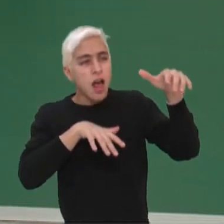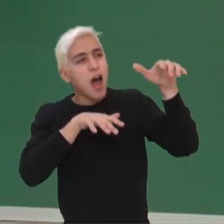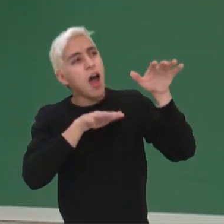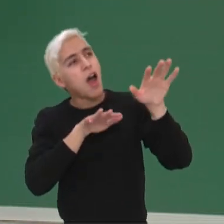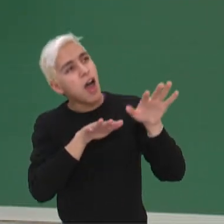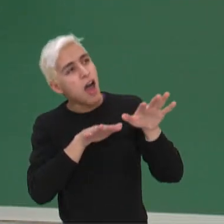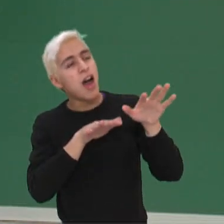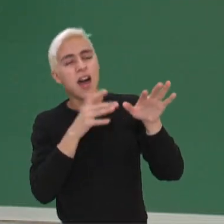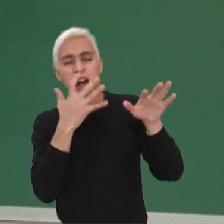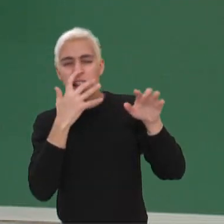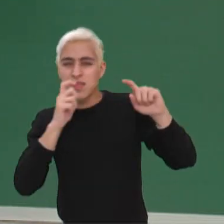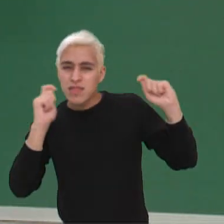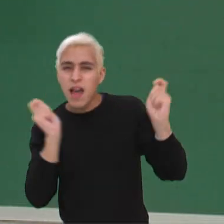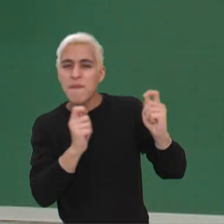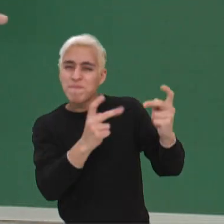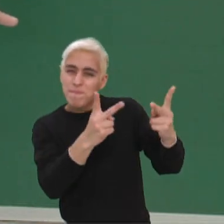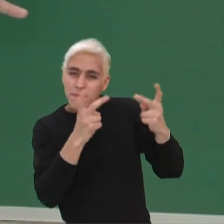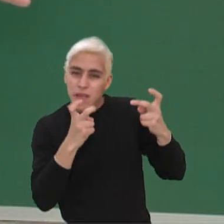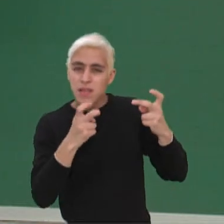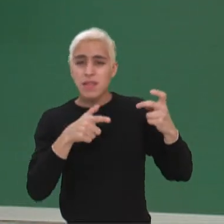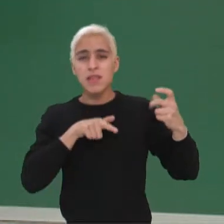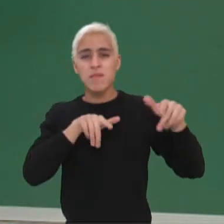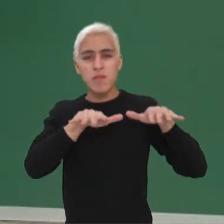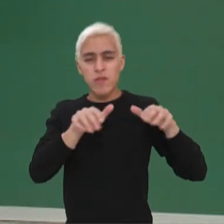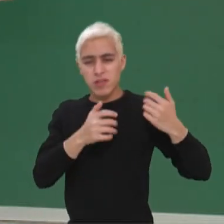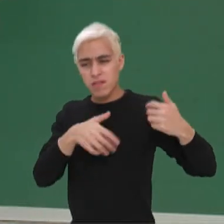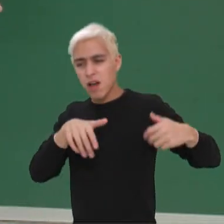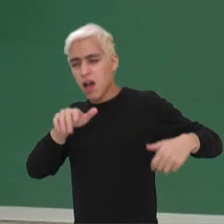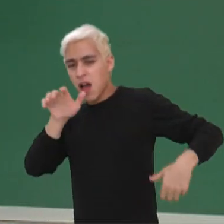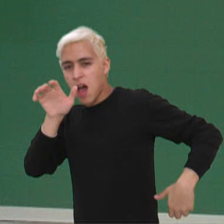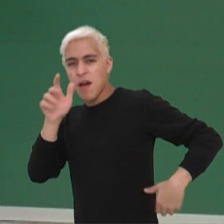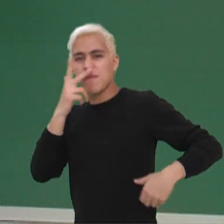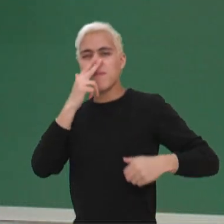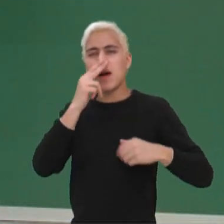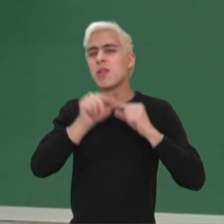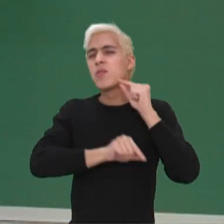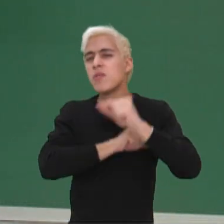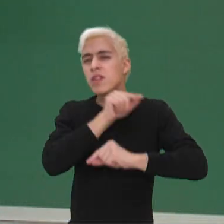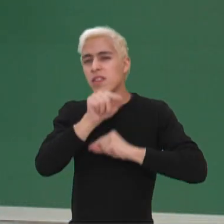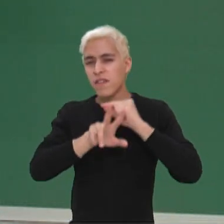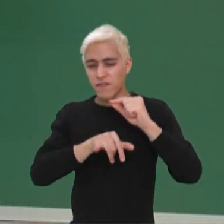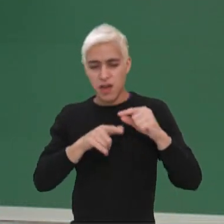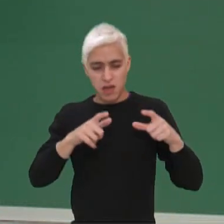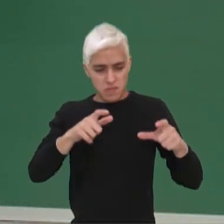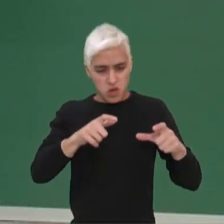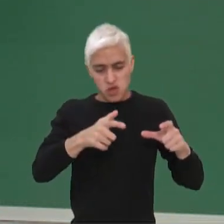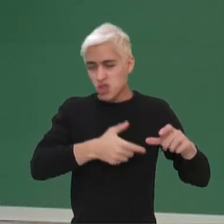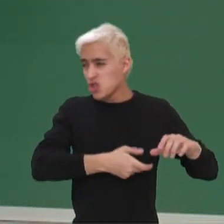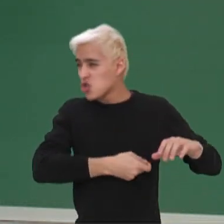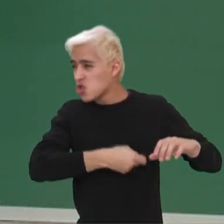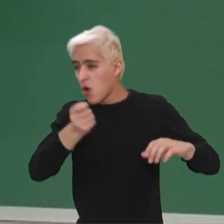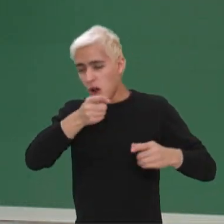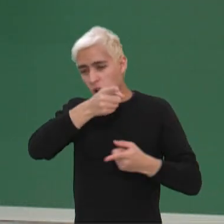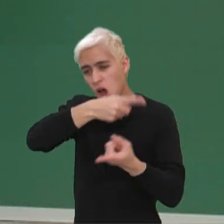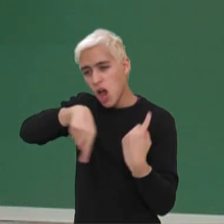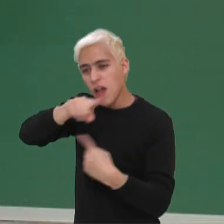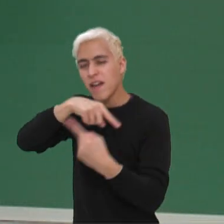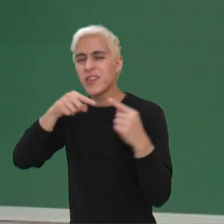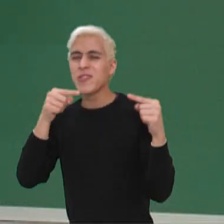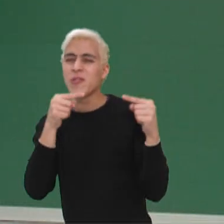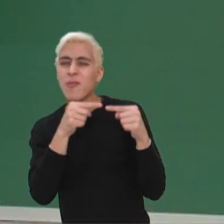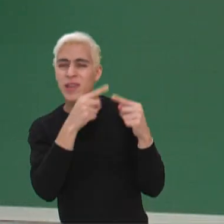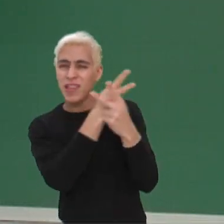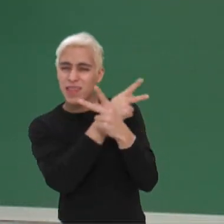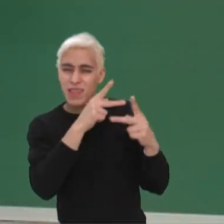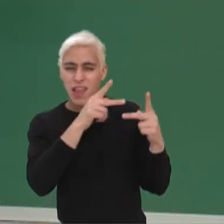o personagem aqui narrado, ele tem uma movimentação, que ele está prestes a jogar um disco que diz respeito às Olimpíadas que eles